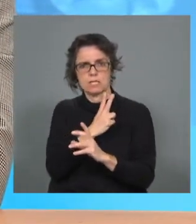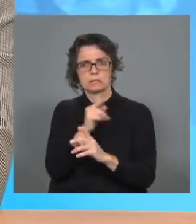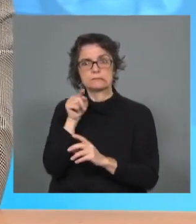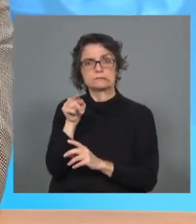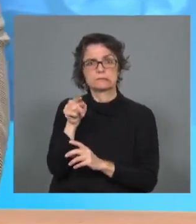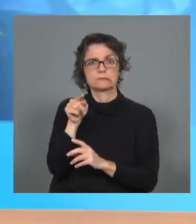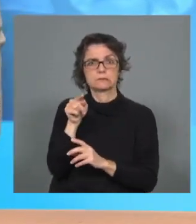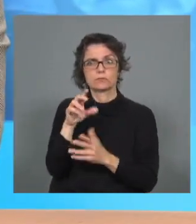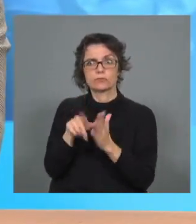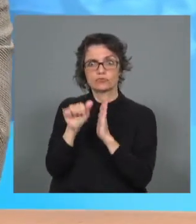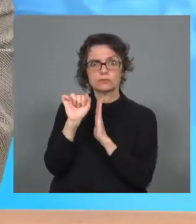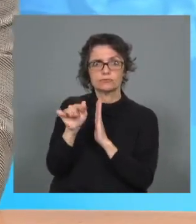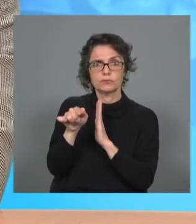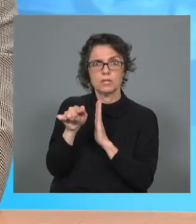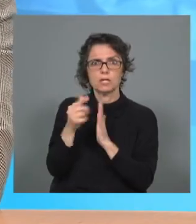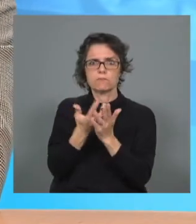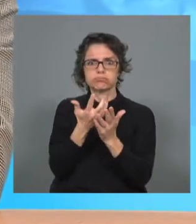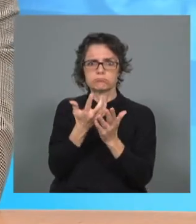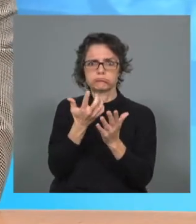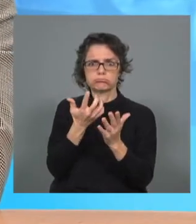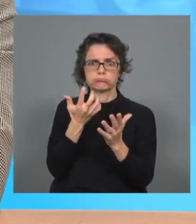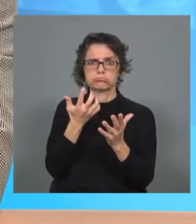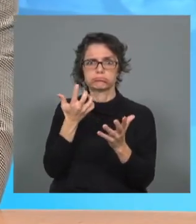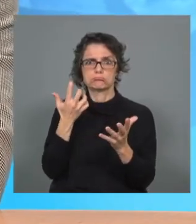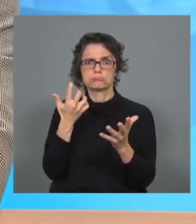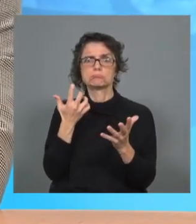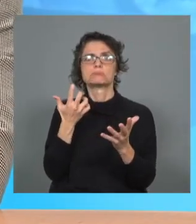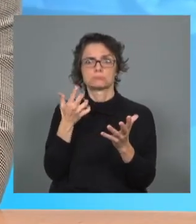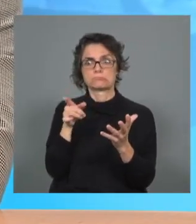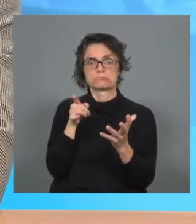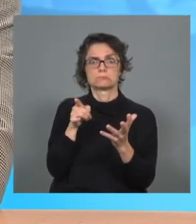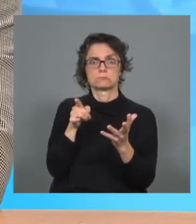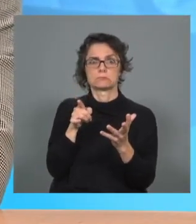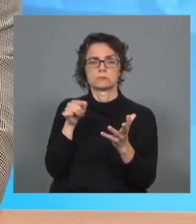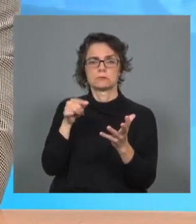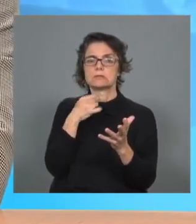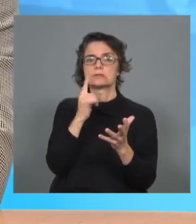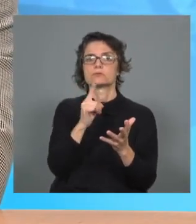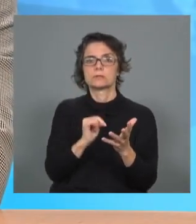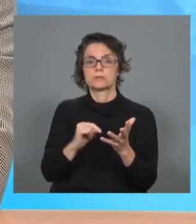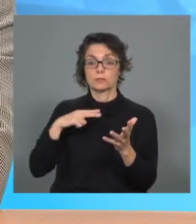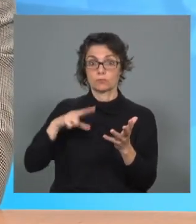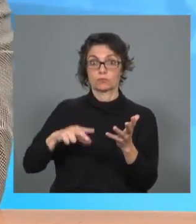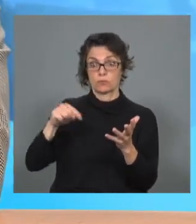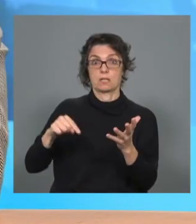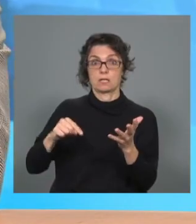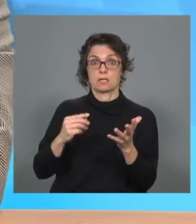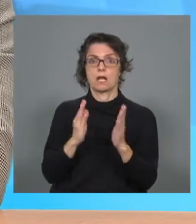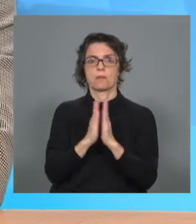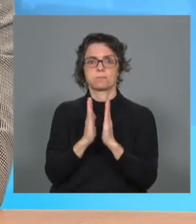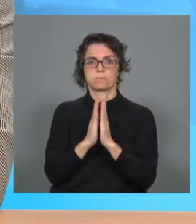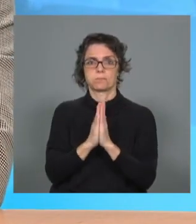importância gradualmente maior, e isto mostra que em Portugal a religião não está de